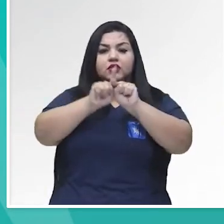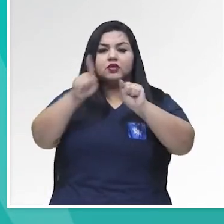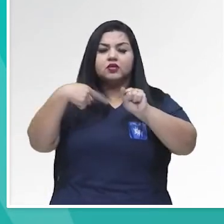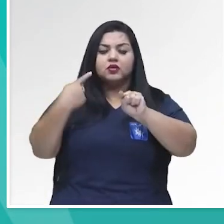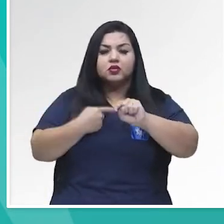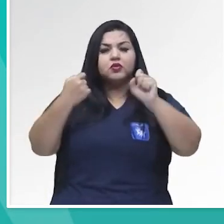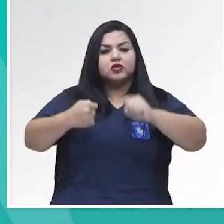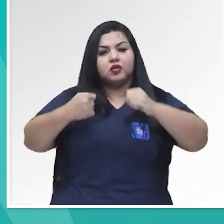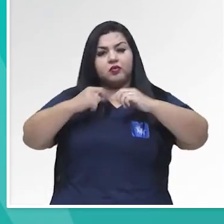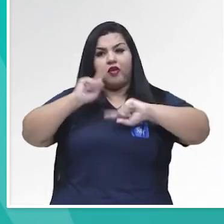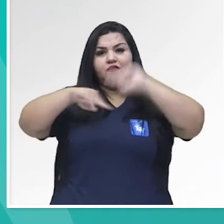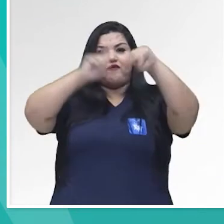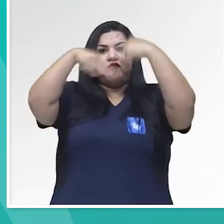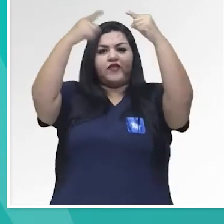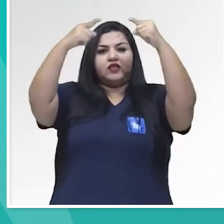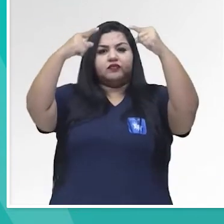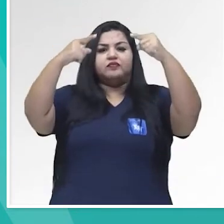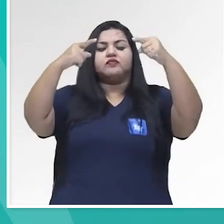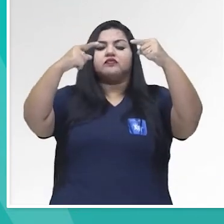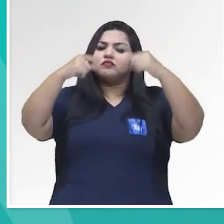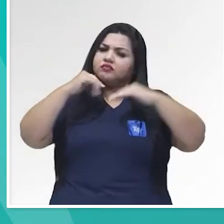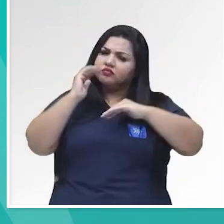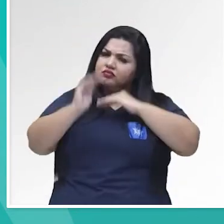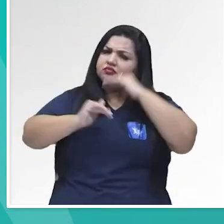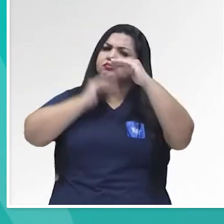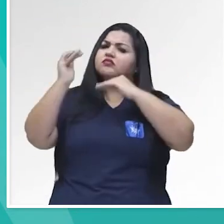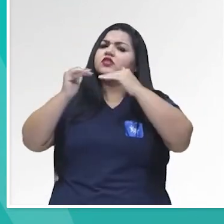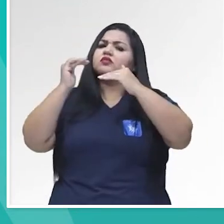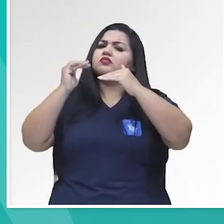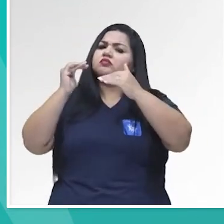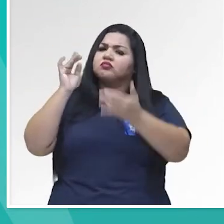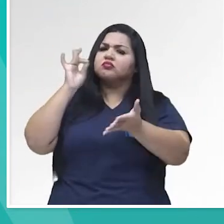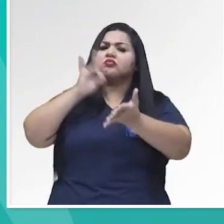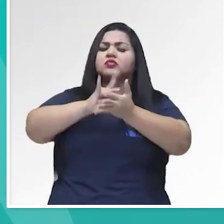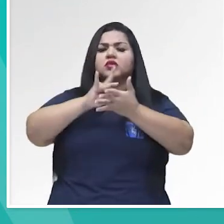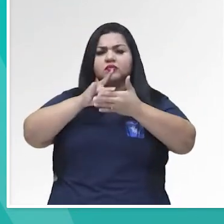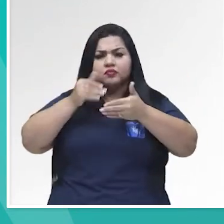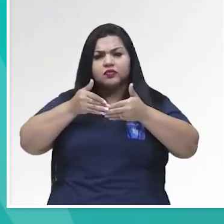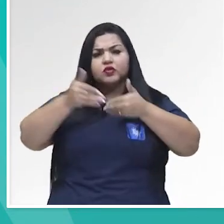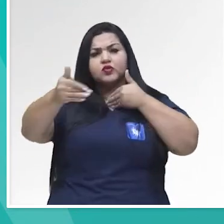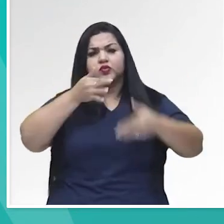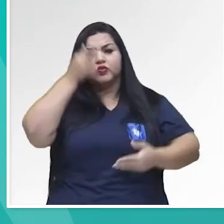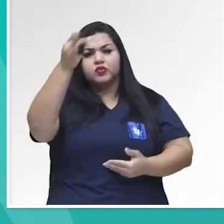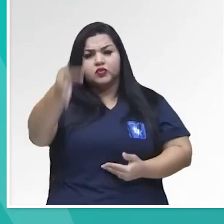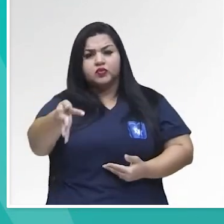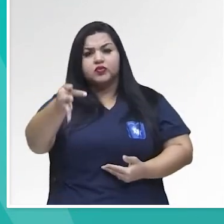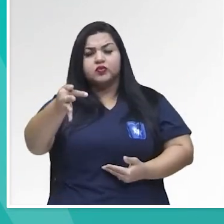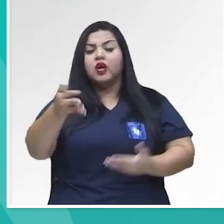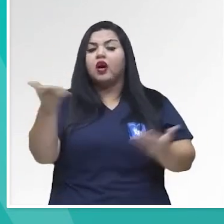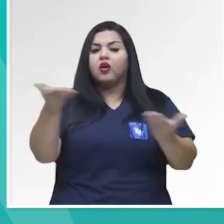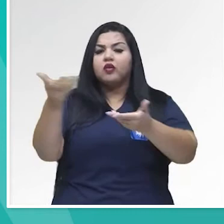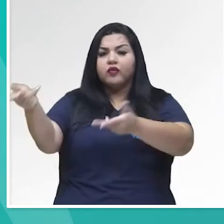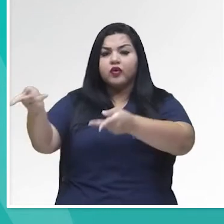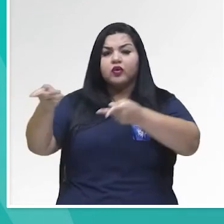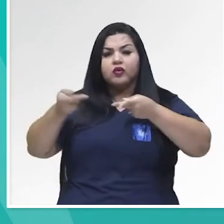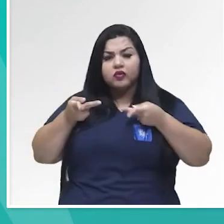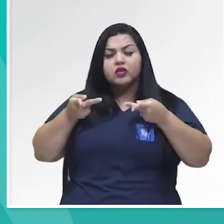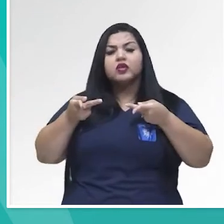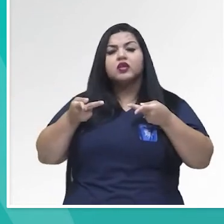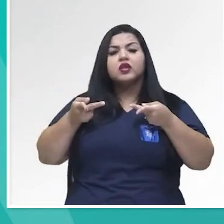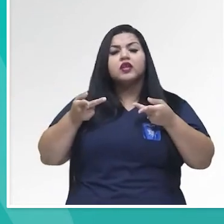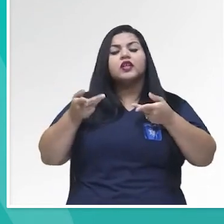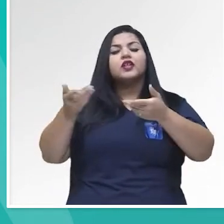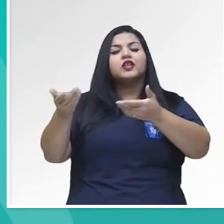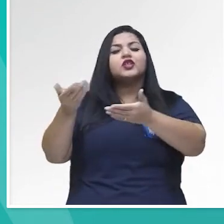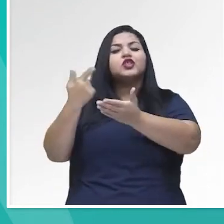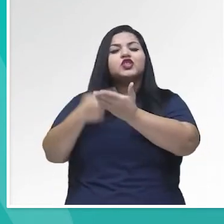evoluir, até para a gente poder dar passos concretos mais à frente. Né? E aqui eu vou te convidar a pensar alguns